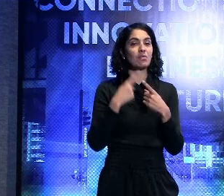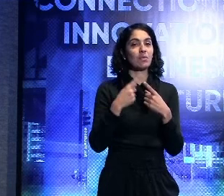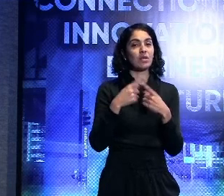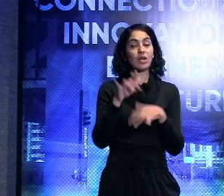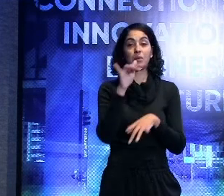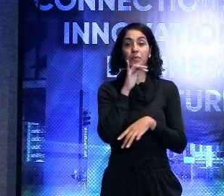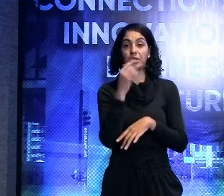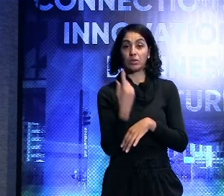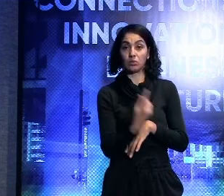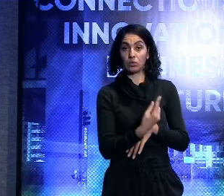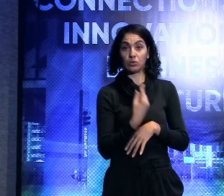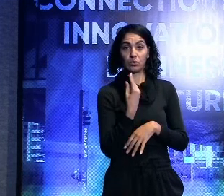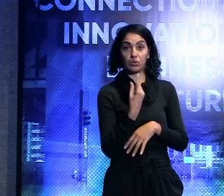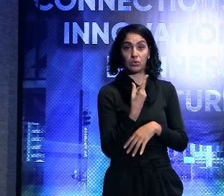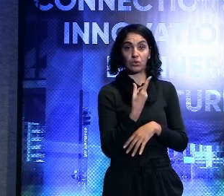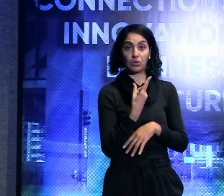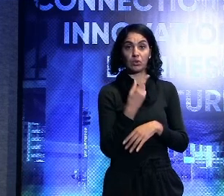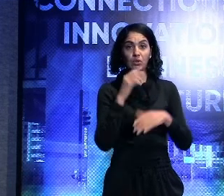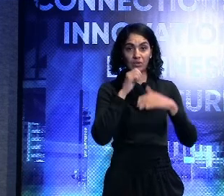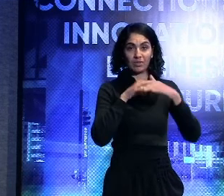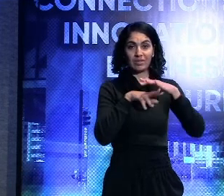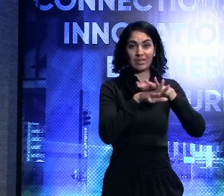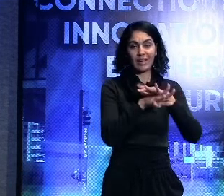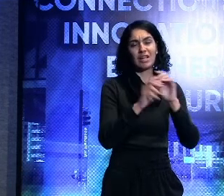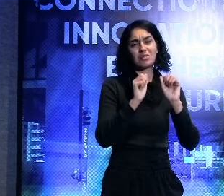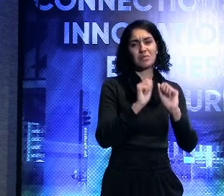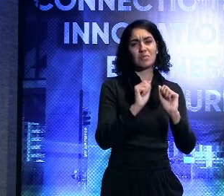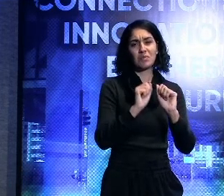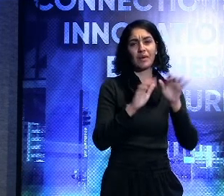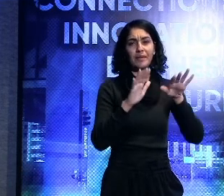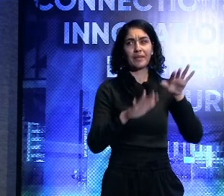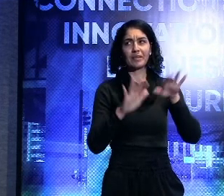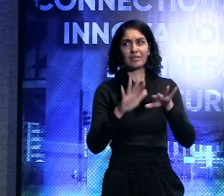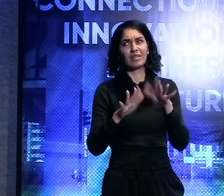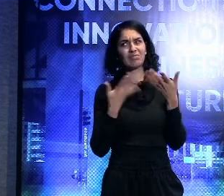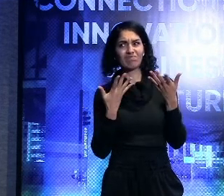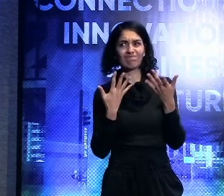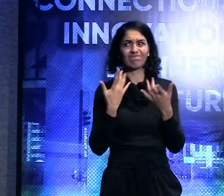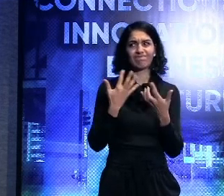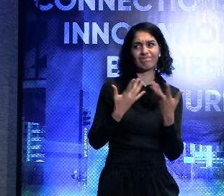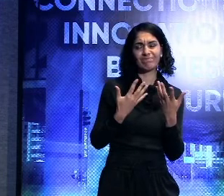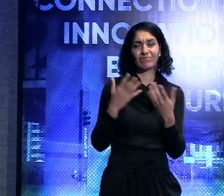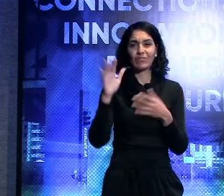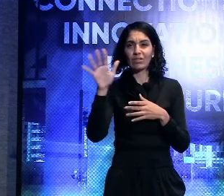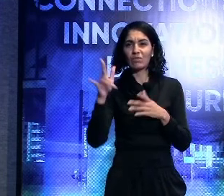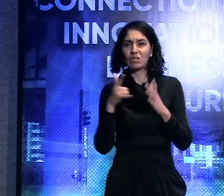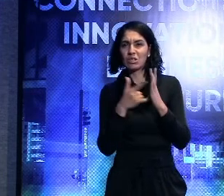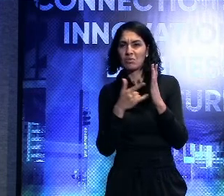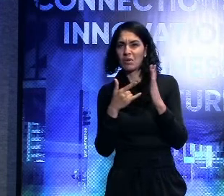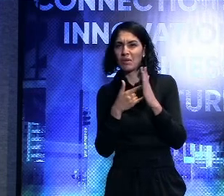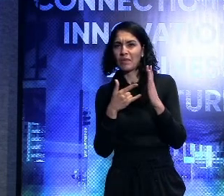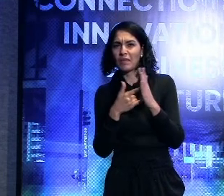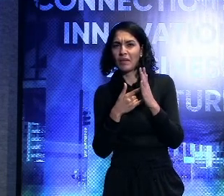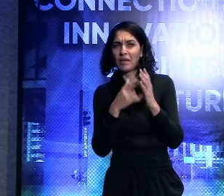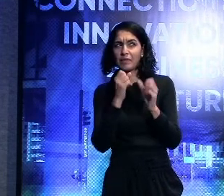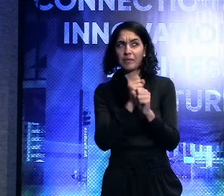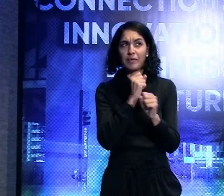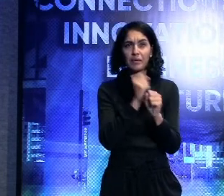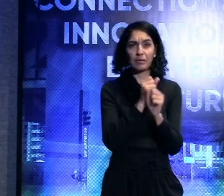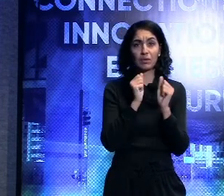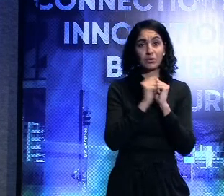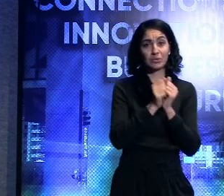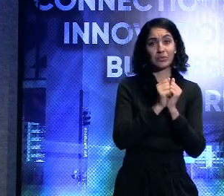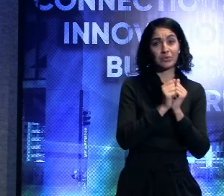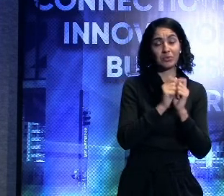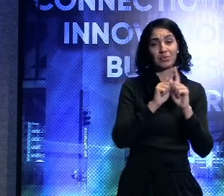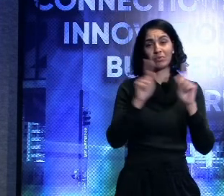nós, designers, né, a gente pode, às vezes, ficar até receosos de vamos chamar um dev para construir algo aqui no Miro com a gente? Mas a